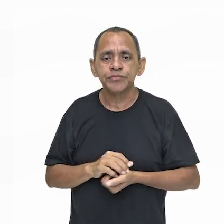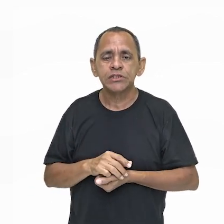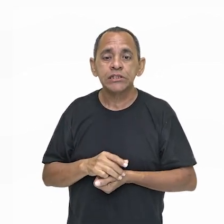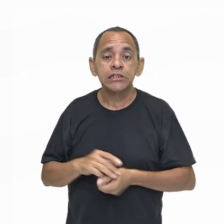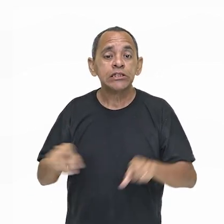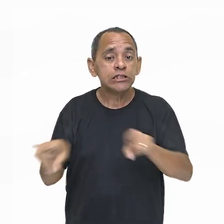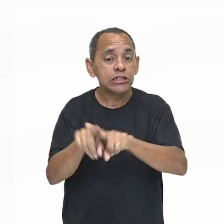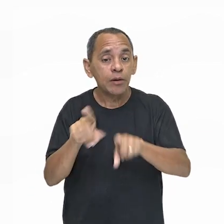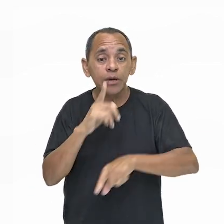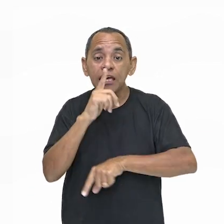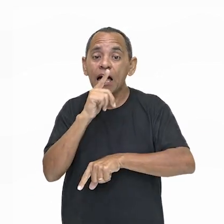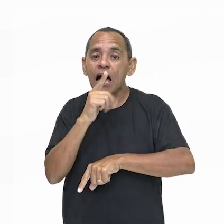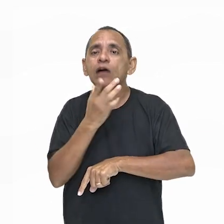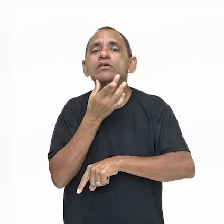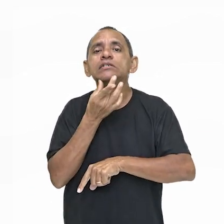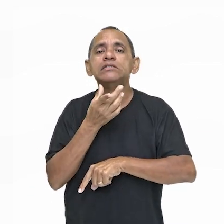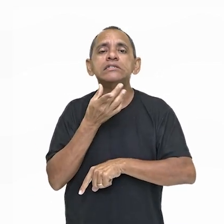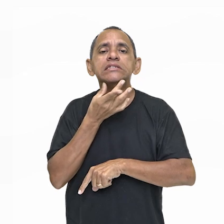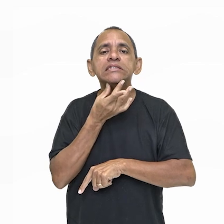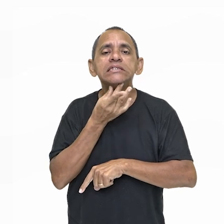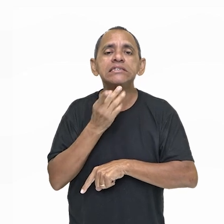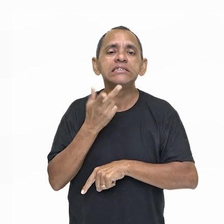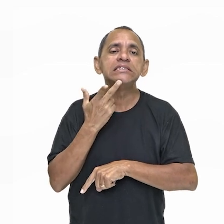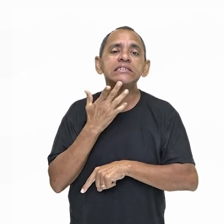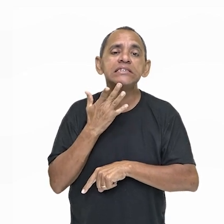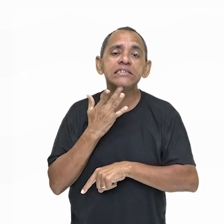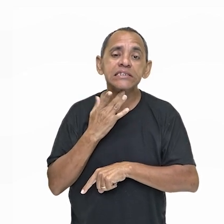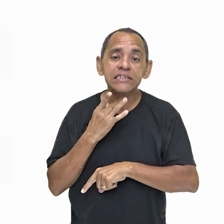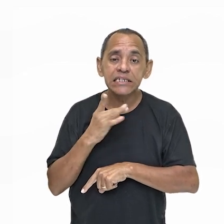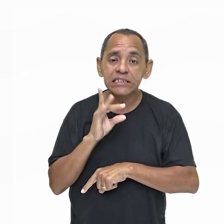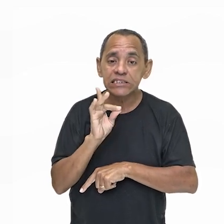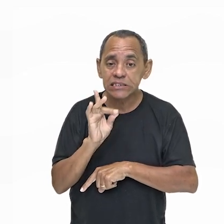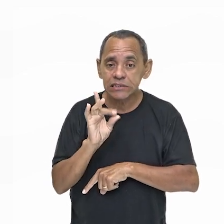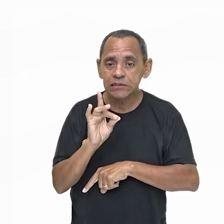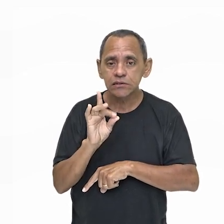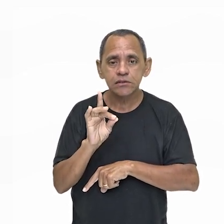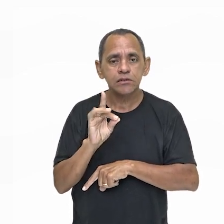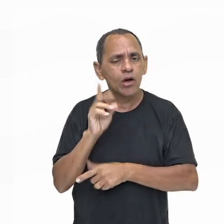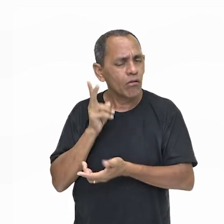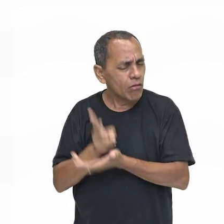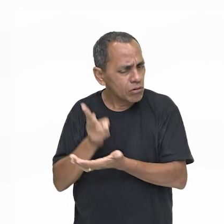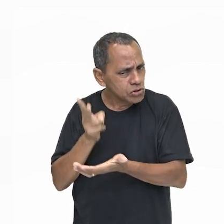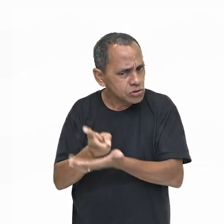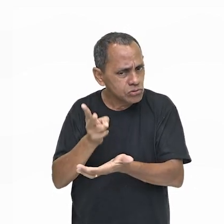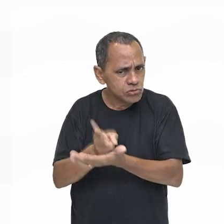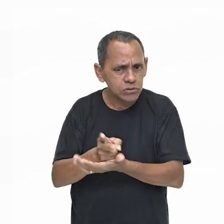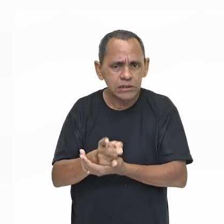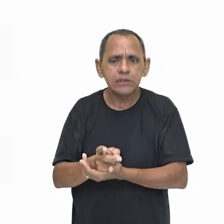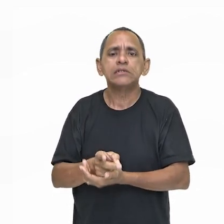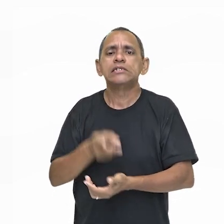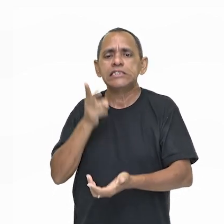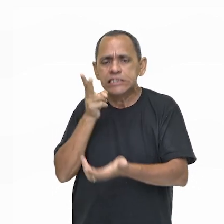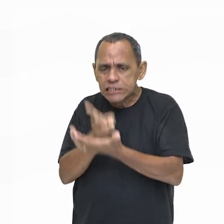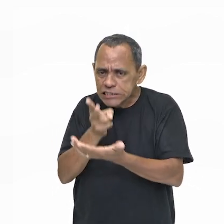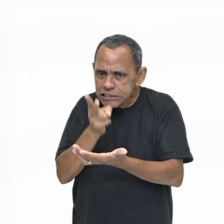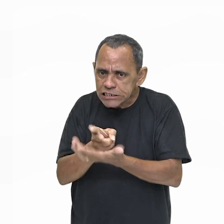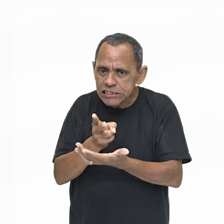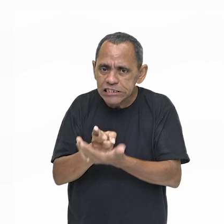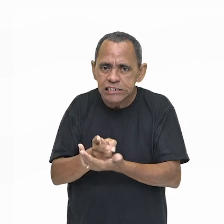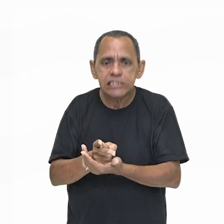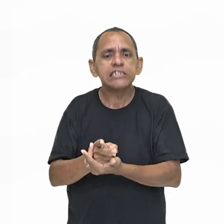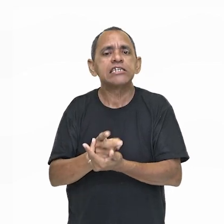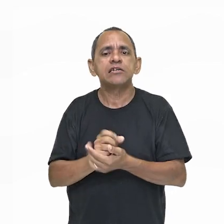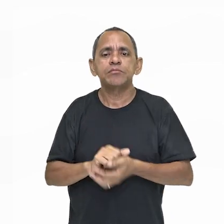pessoa bebe litros e litros de água no mesmo dia. Ela pensa que é só uma sede,